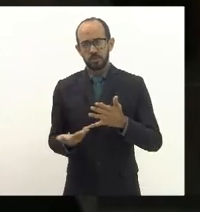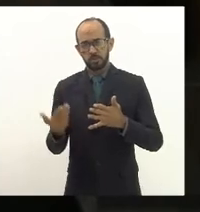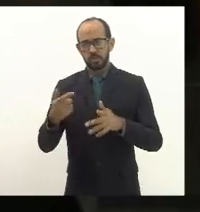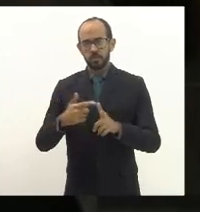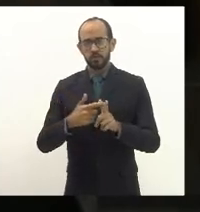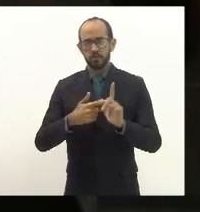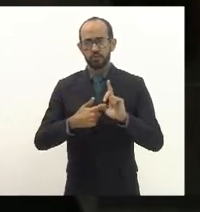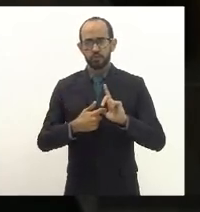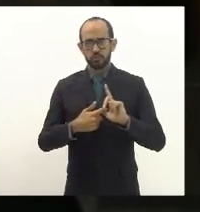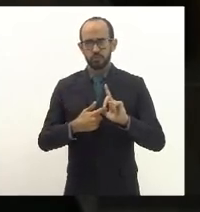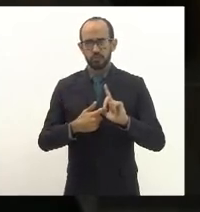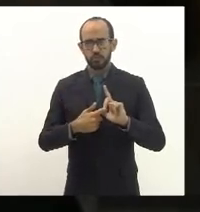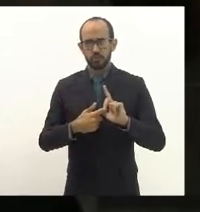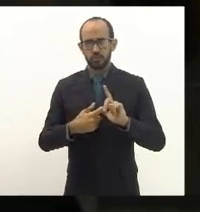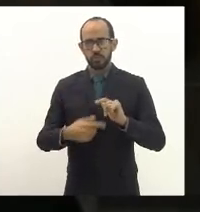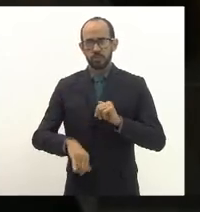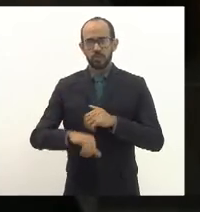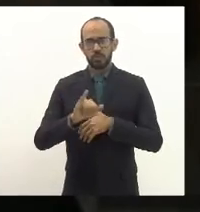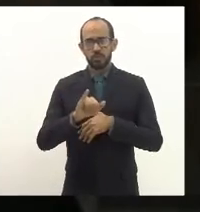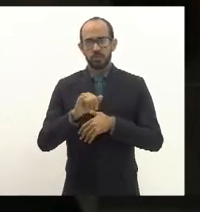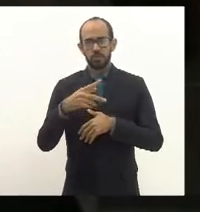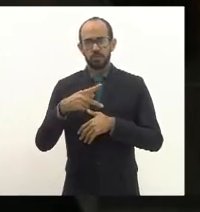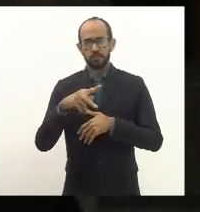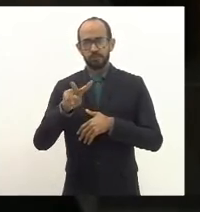dívidas de IPVA.